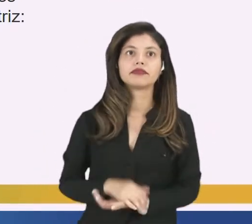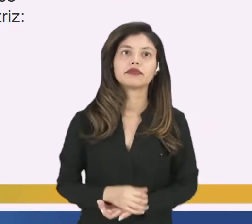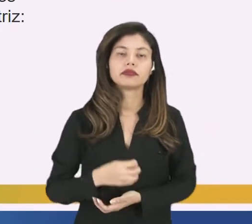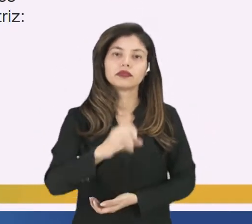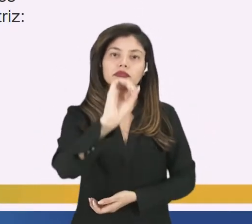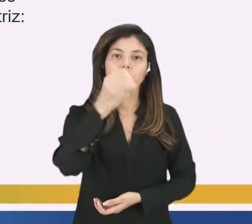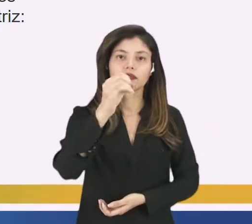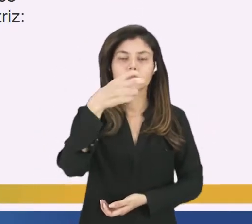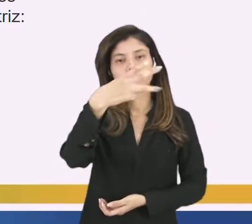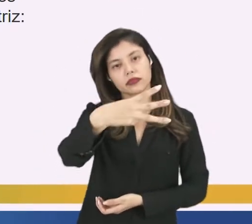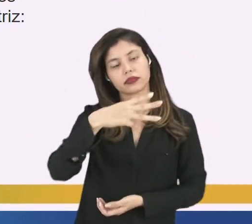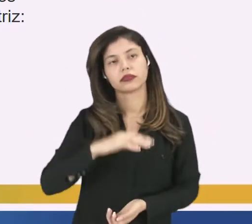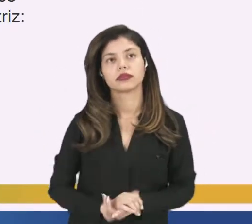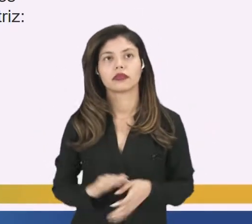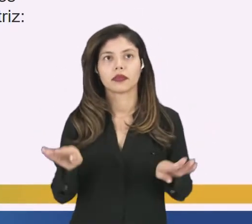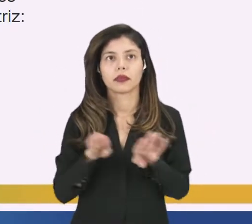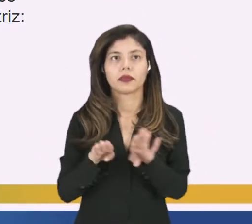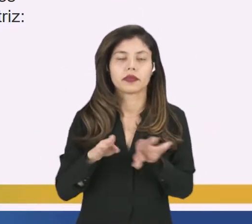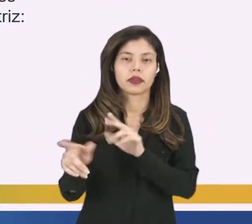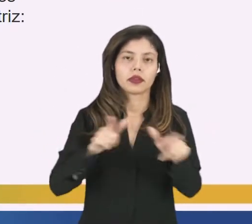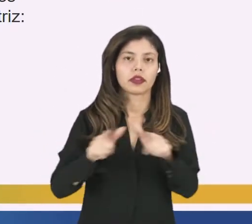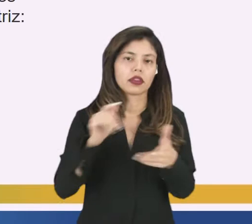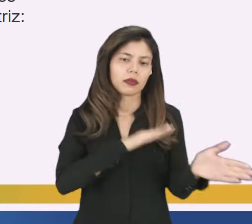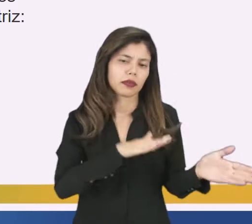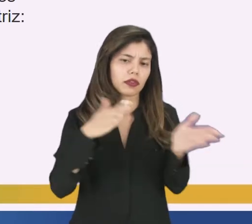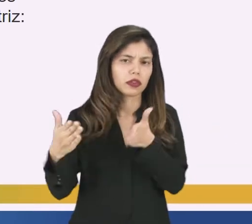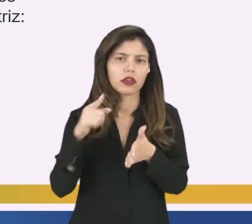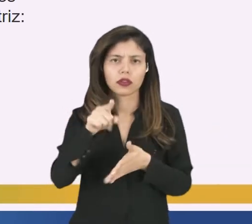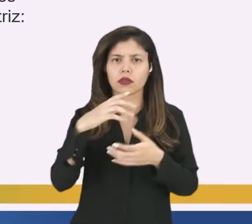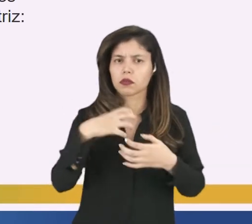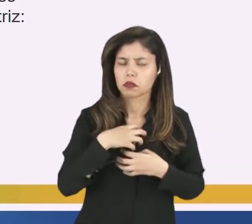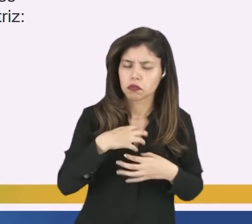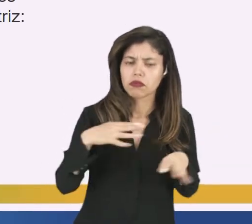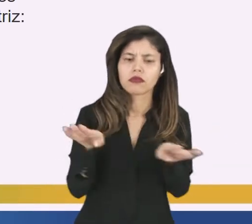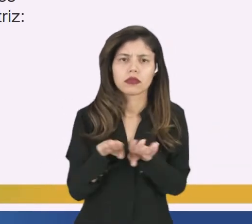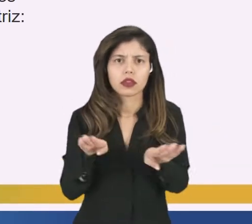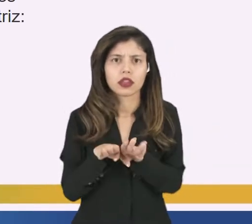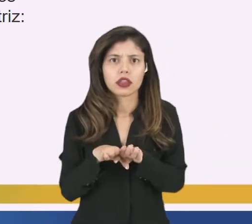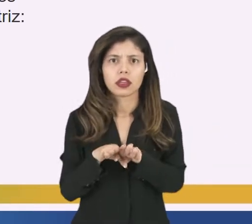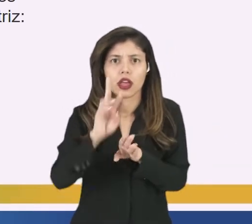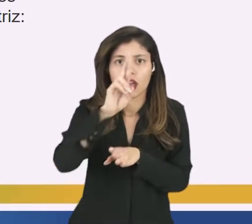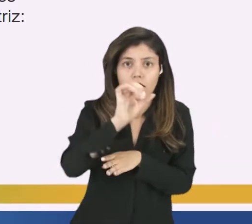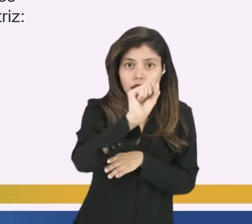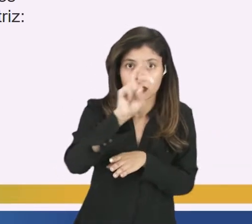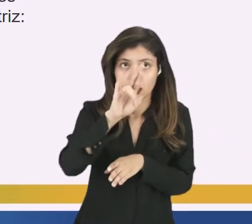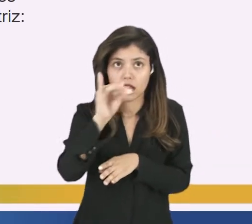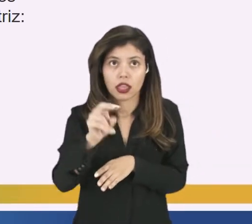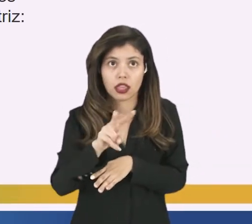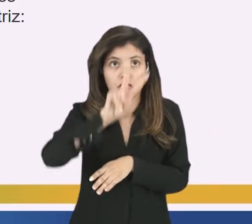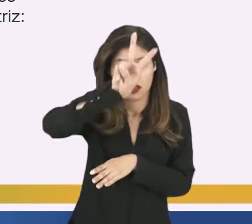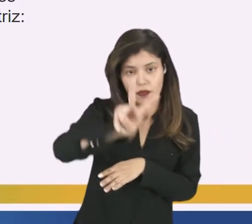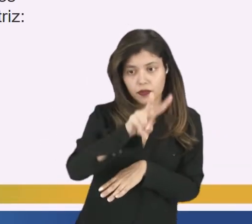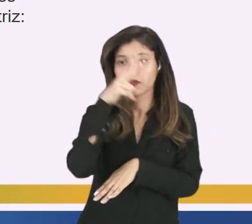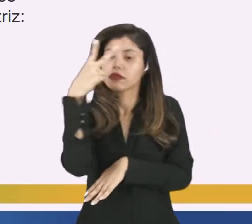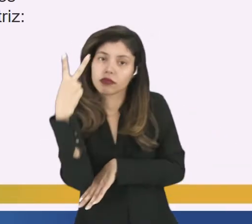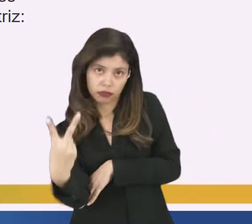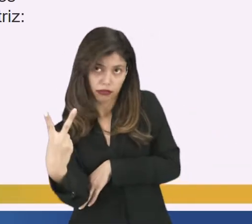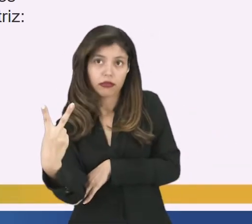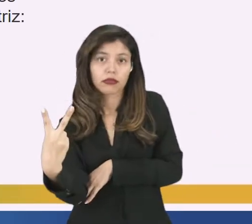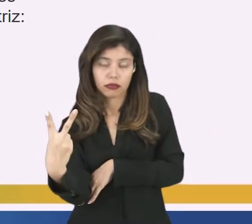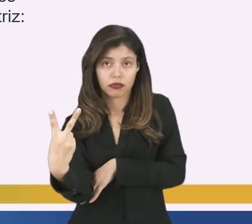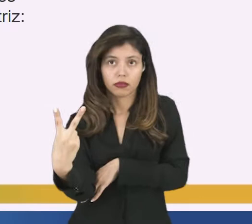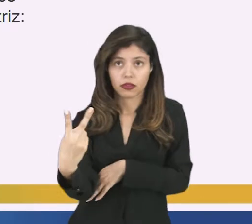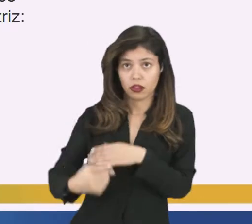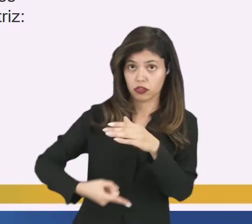com determinante de ordem 3. A gente vai trabalhar isso daqui a partir do momento que você utiliza a regra de Sarri, que repete as duas